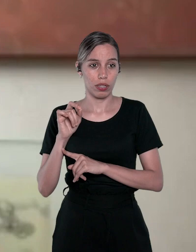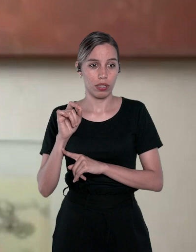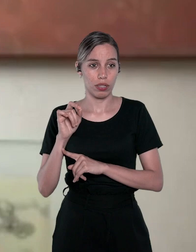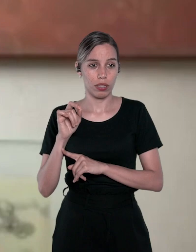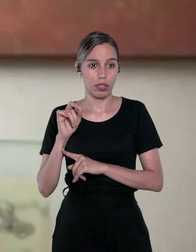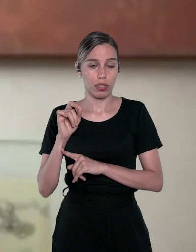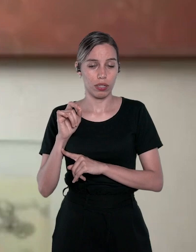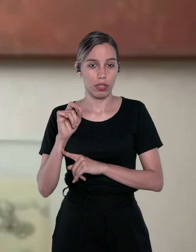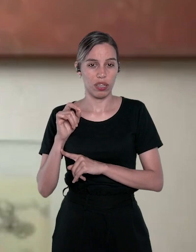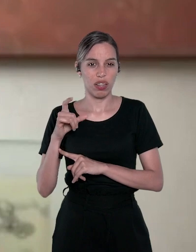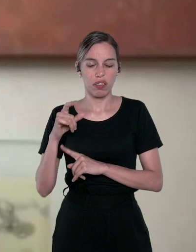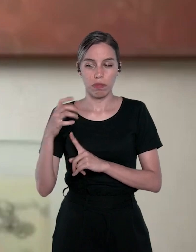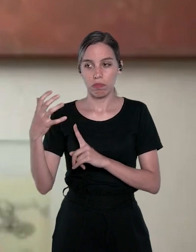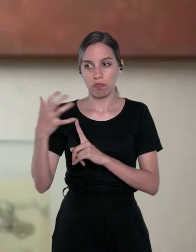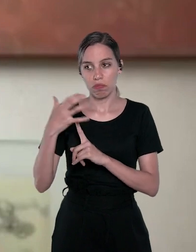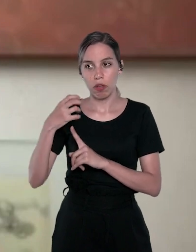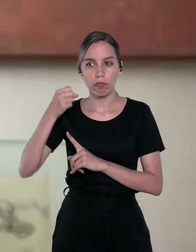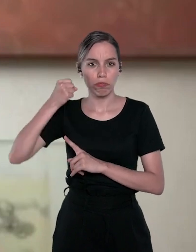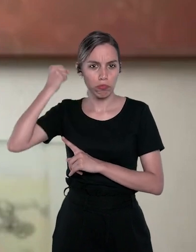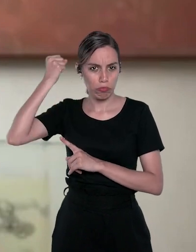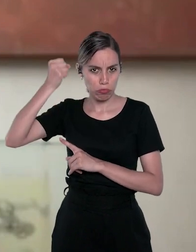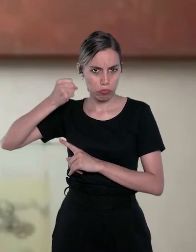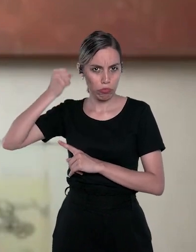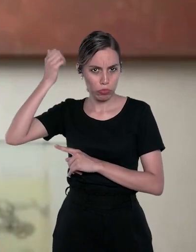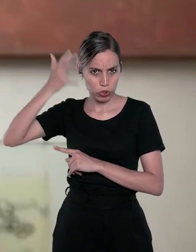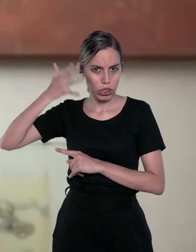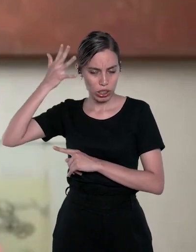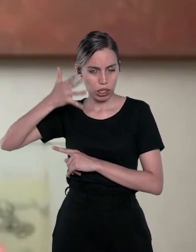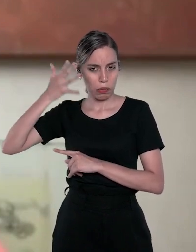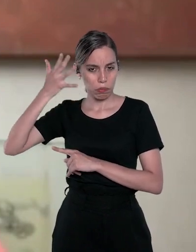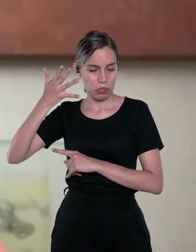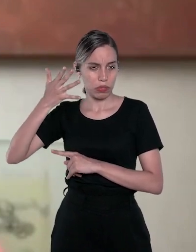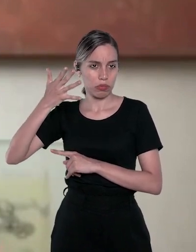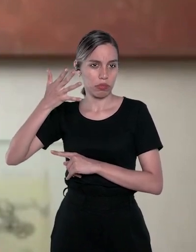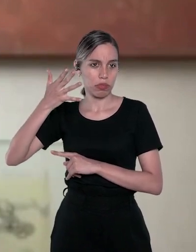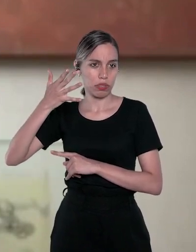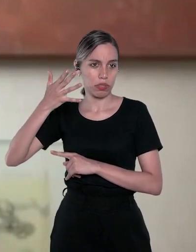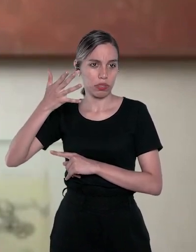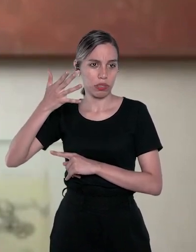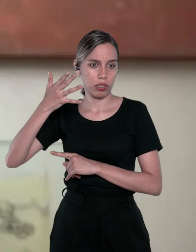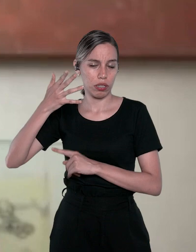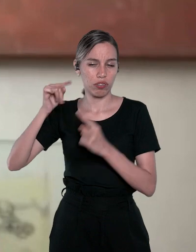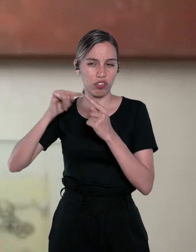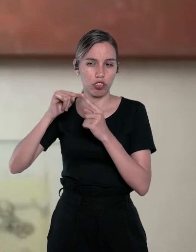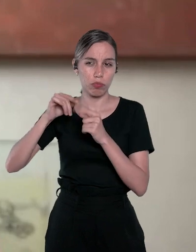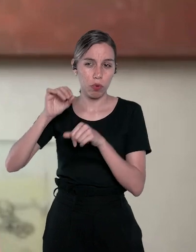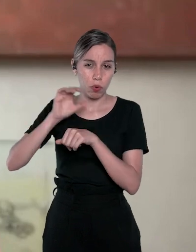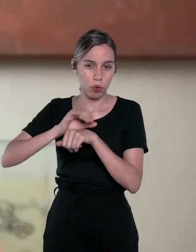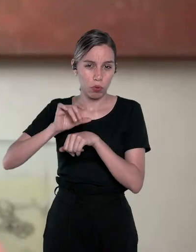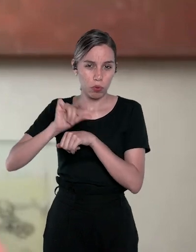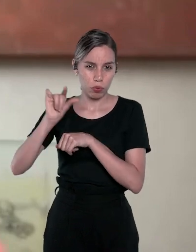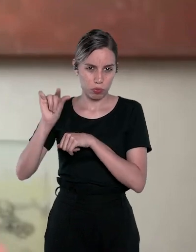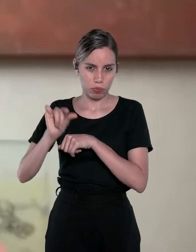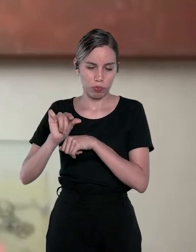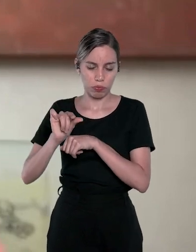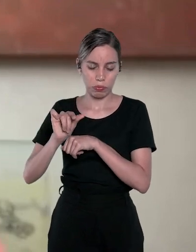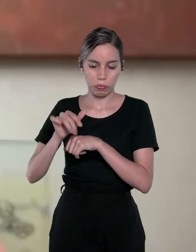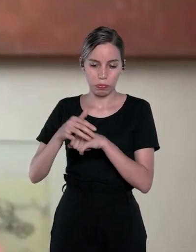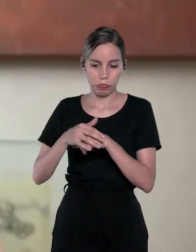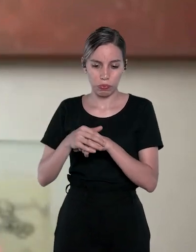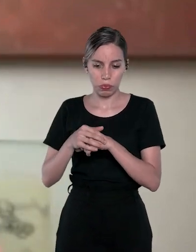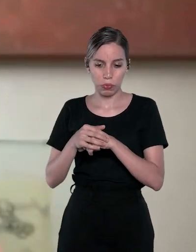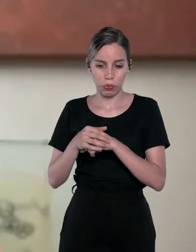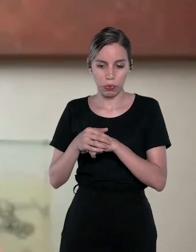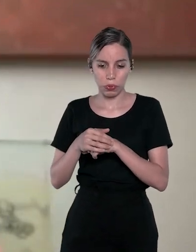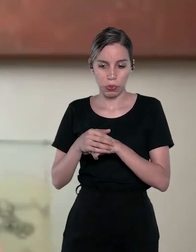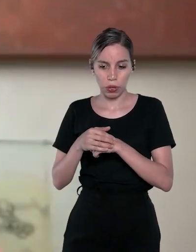foi bem um seminário, um pequeno palestra, um mini curso que foi dado no jornal